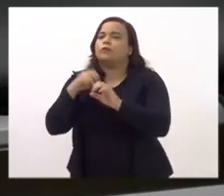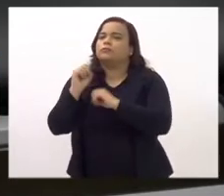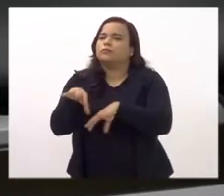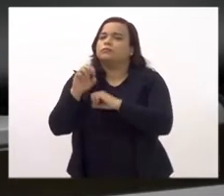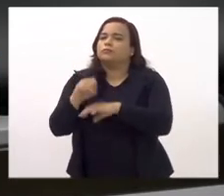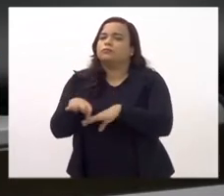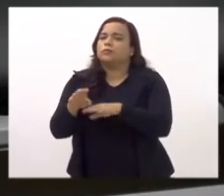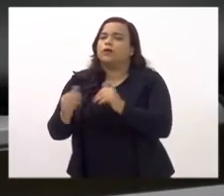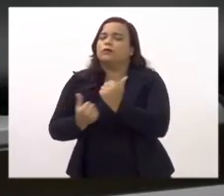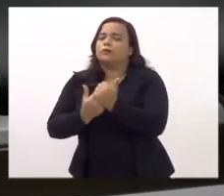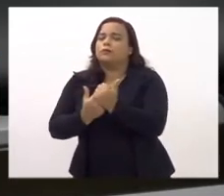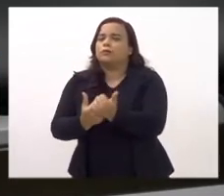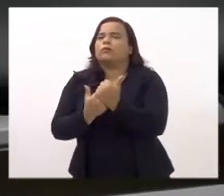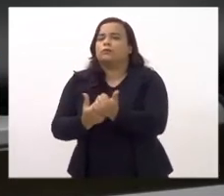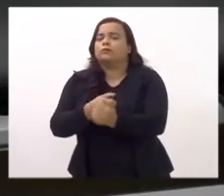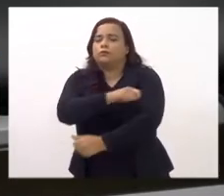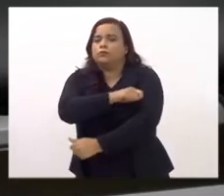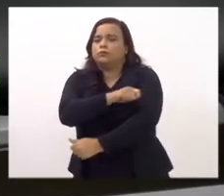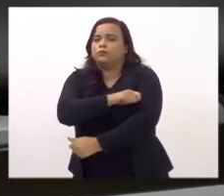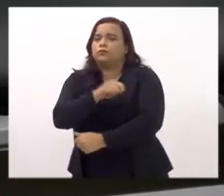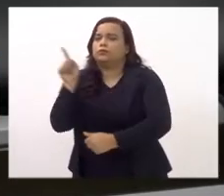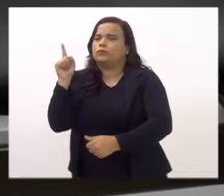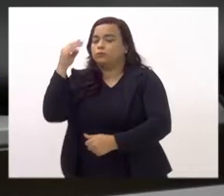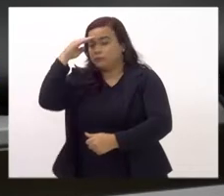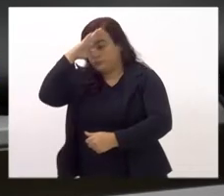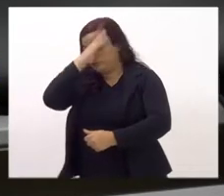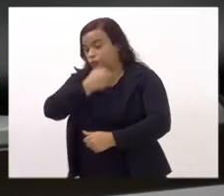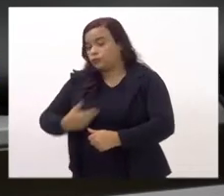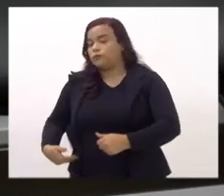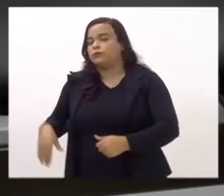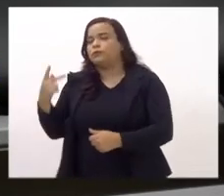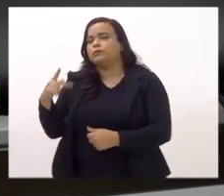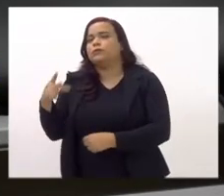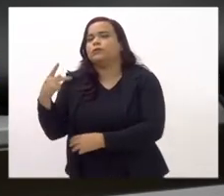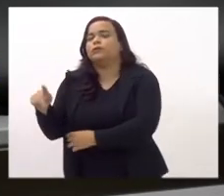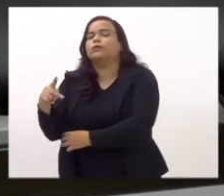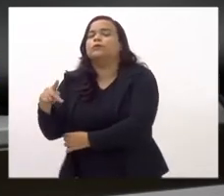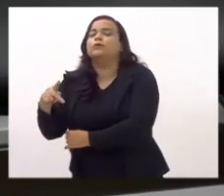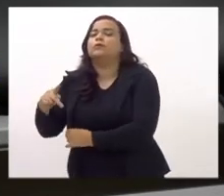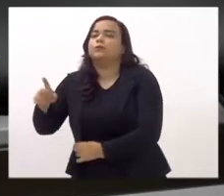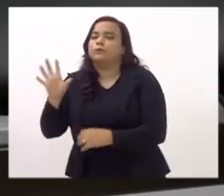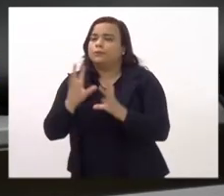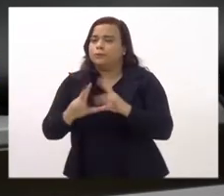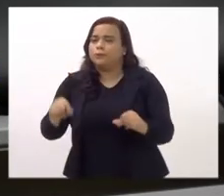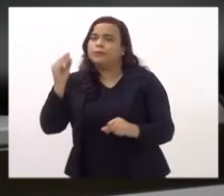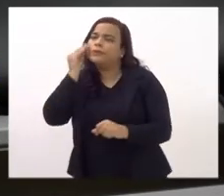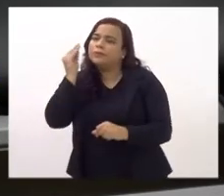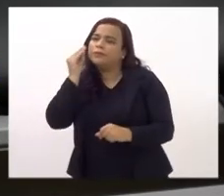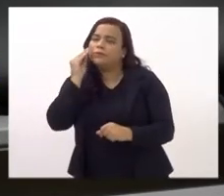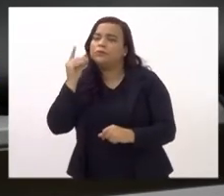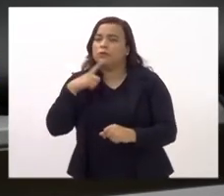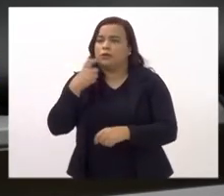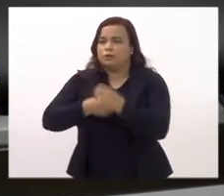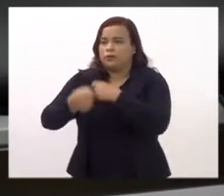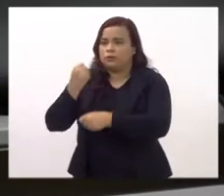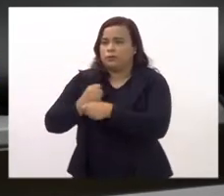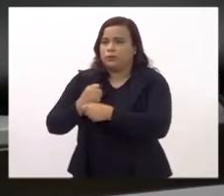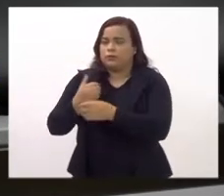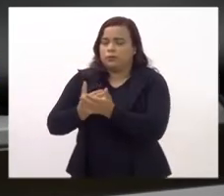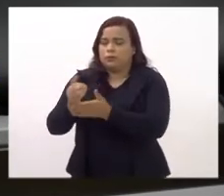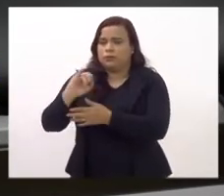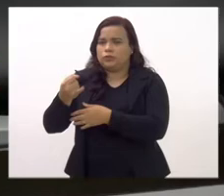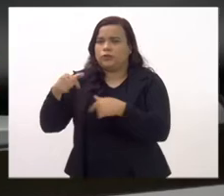A gente teve aí, no final do ano passado e no início desse ano, uma tentativa de desmontar esse programa pelo